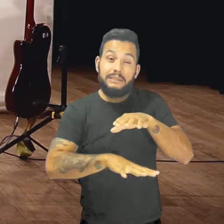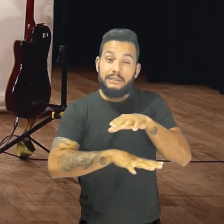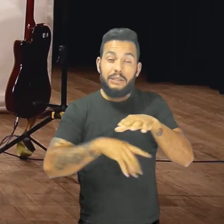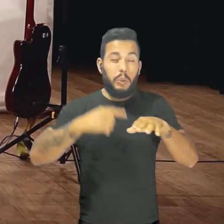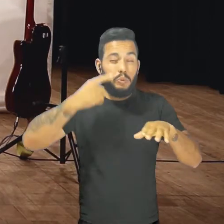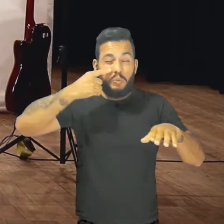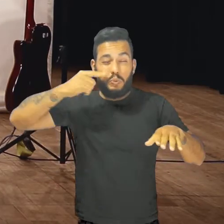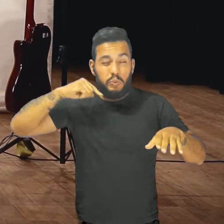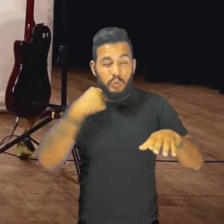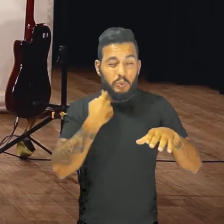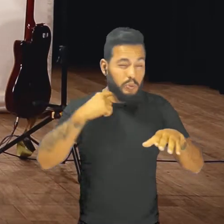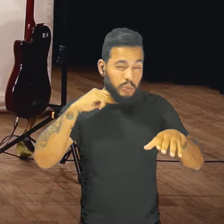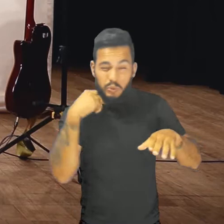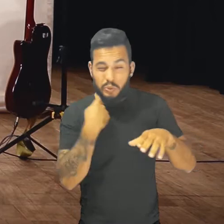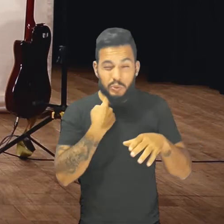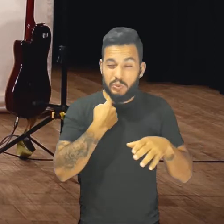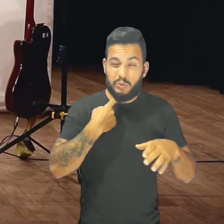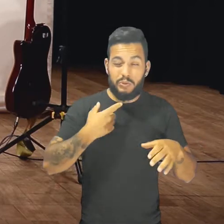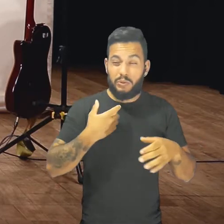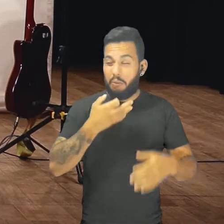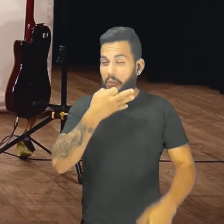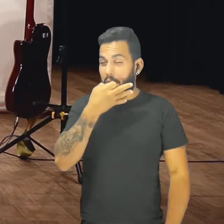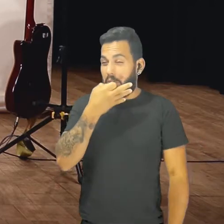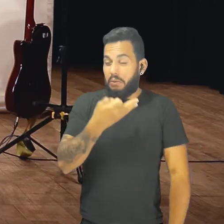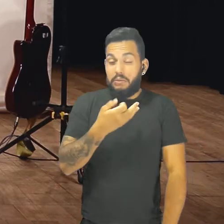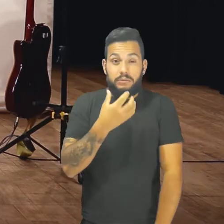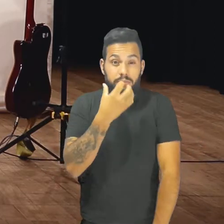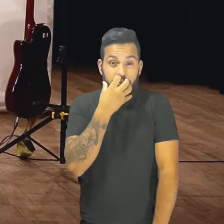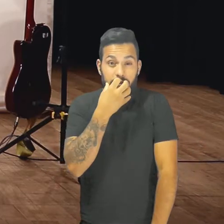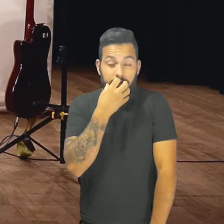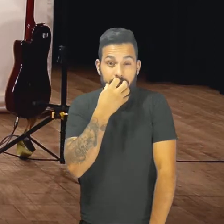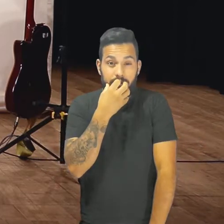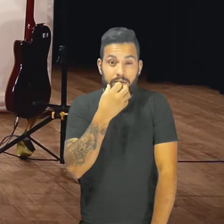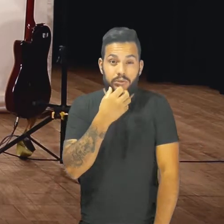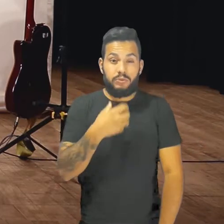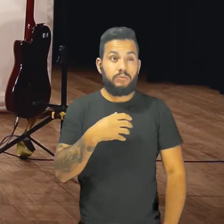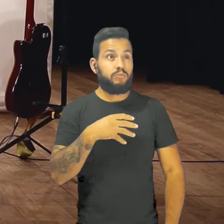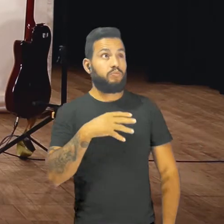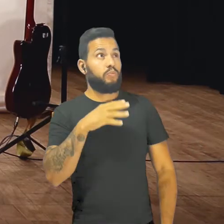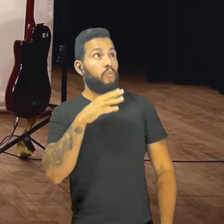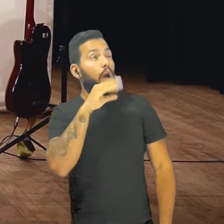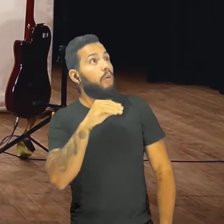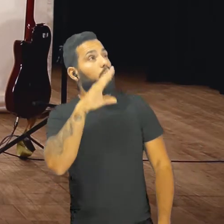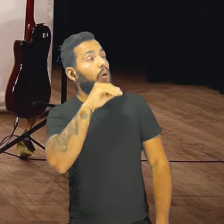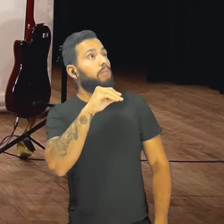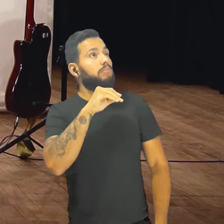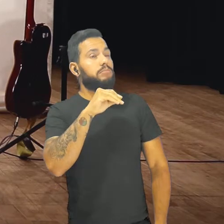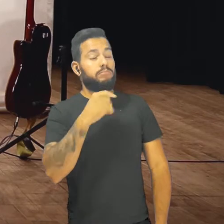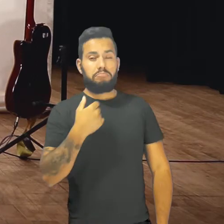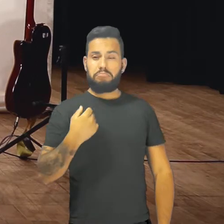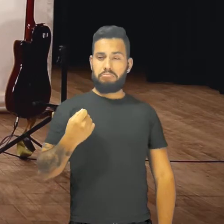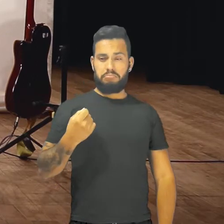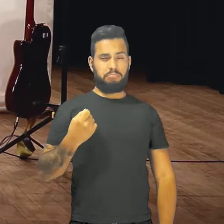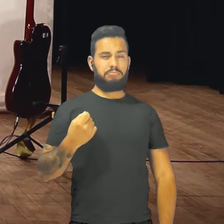tanta sujeira, tanta porcaria, que o Timão fez até trocadilho. Ora, quem diria?